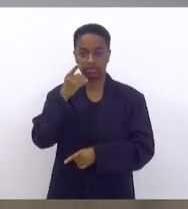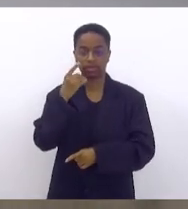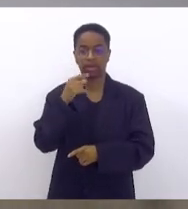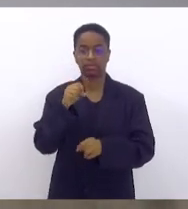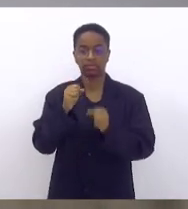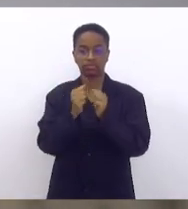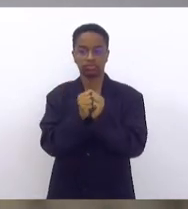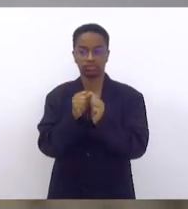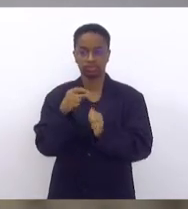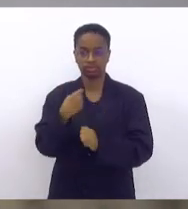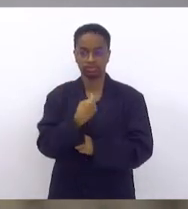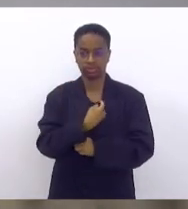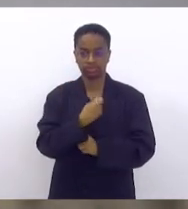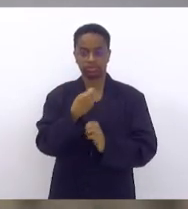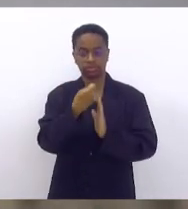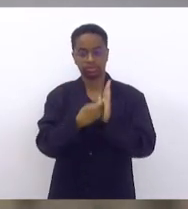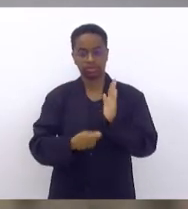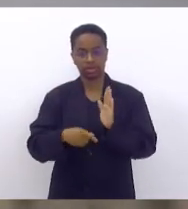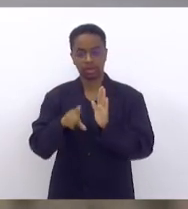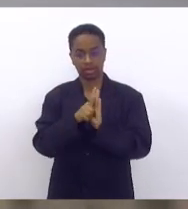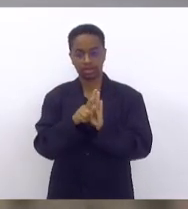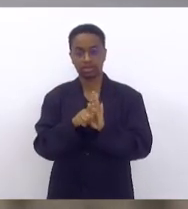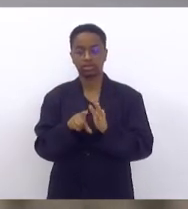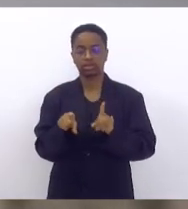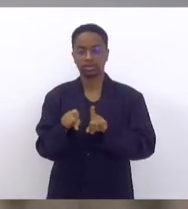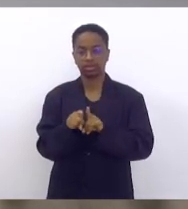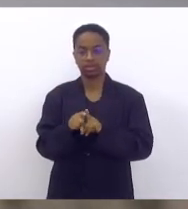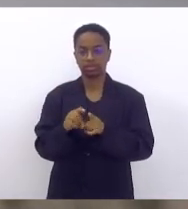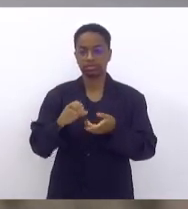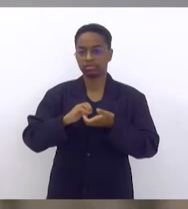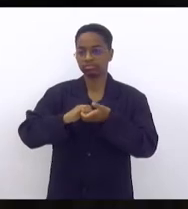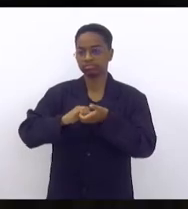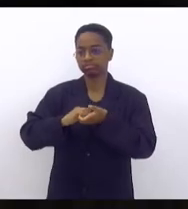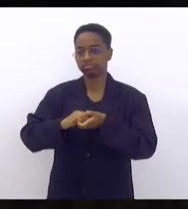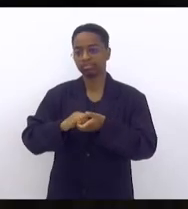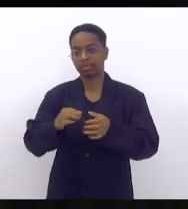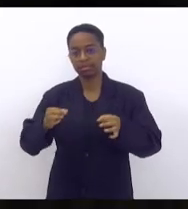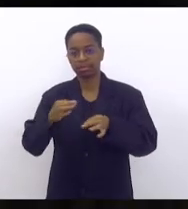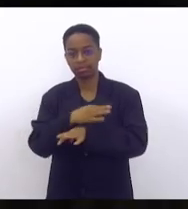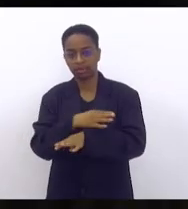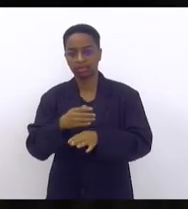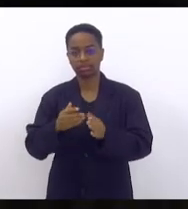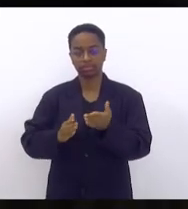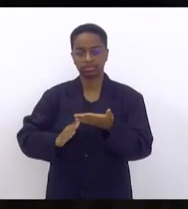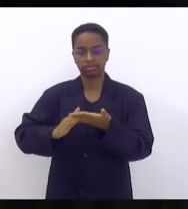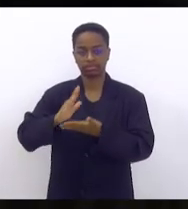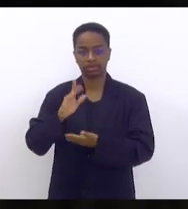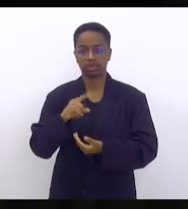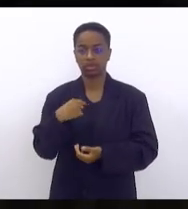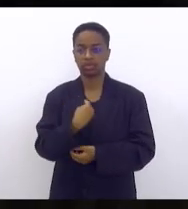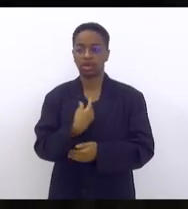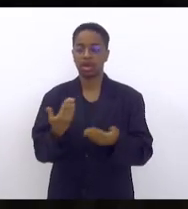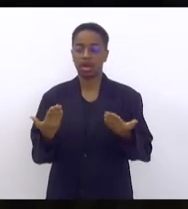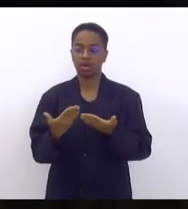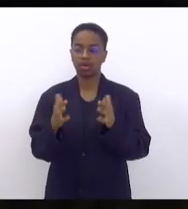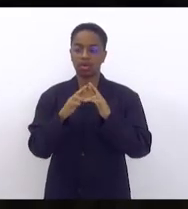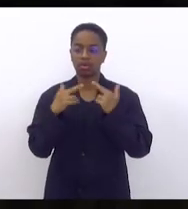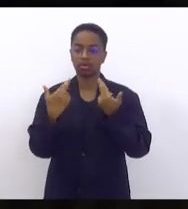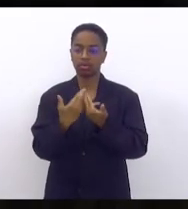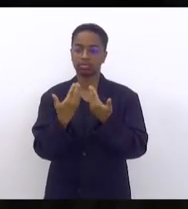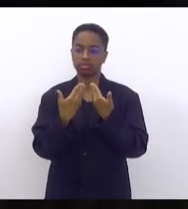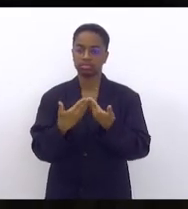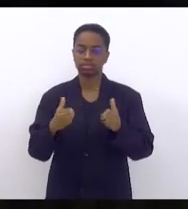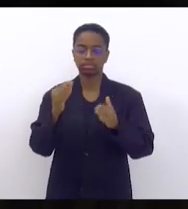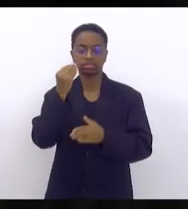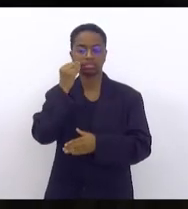né, ouviu a palavra do governador, apertou a mão, lei sancionada, a gente está aqui exatamente nessa audiência pública para ver o que